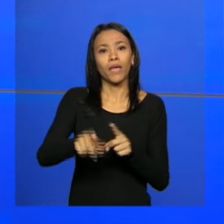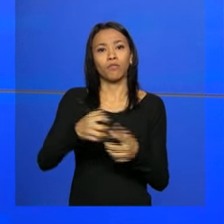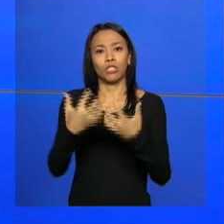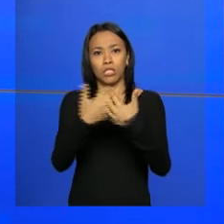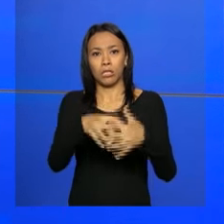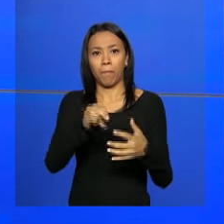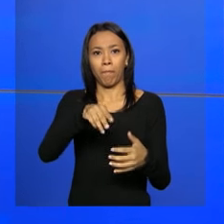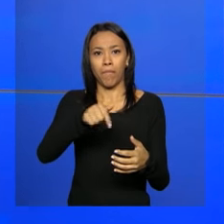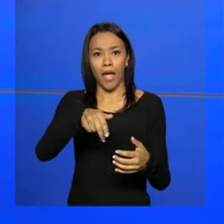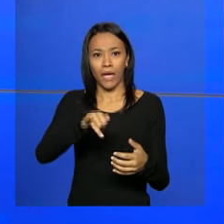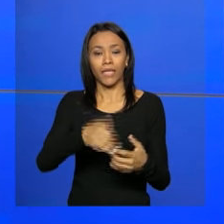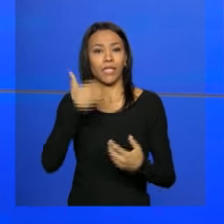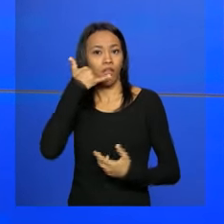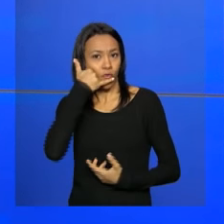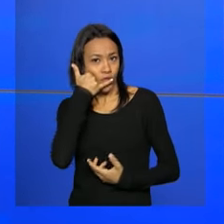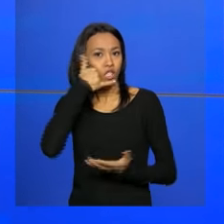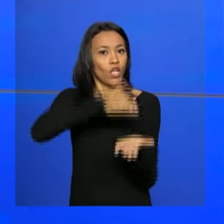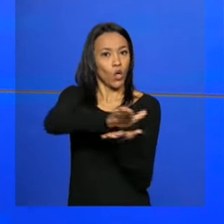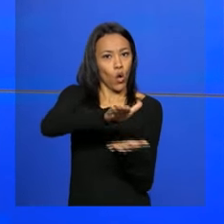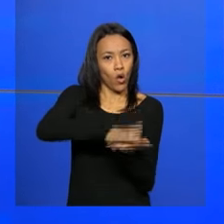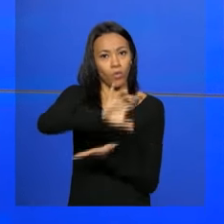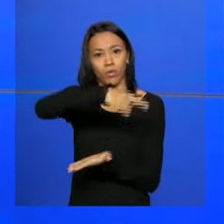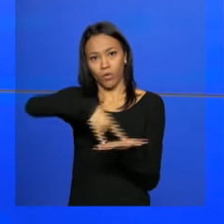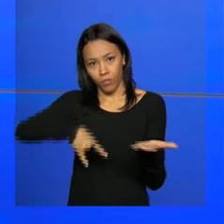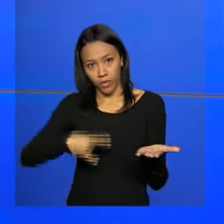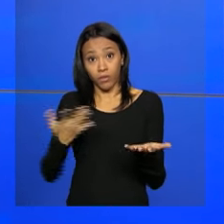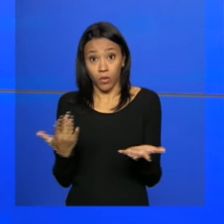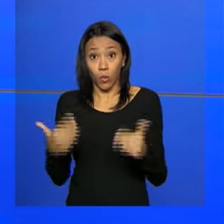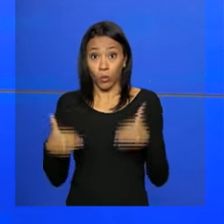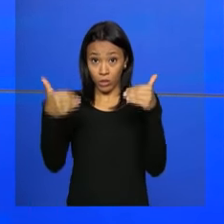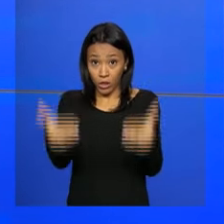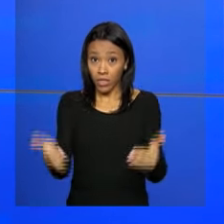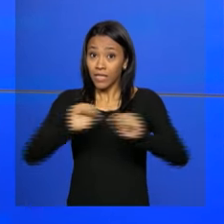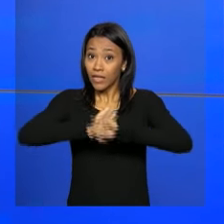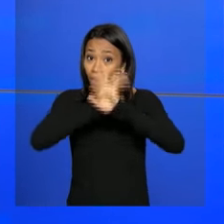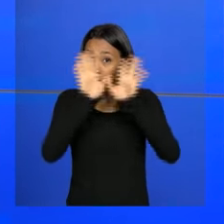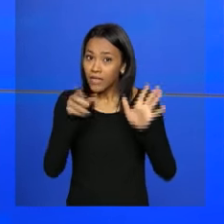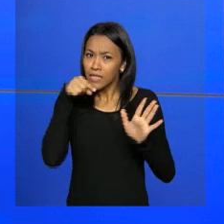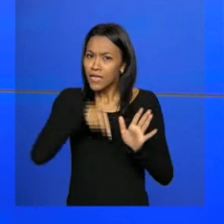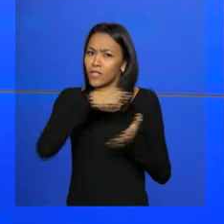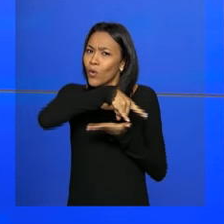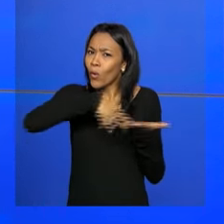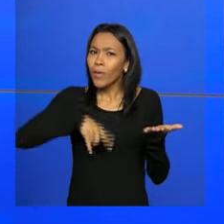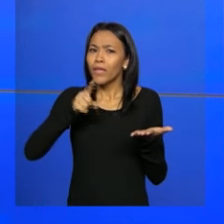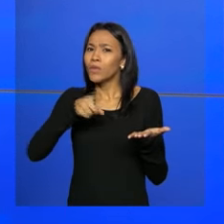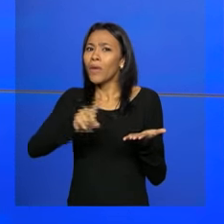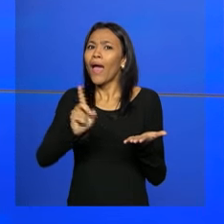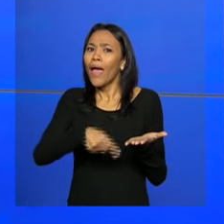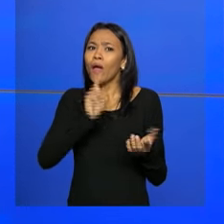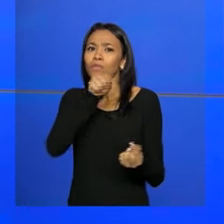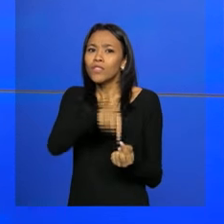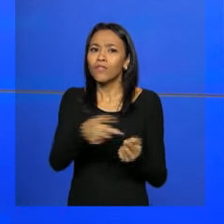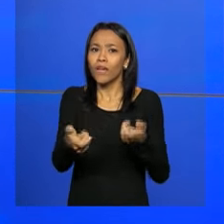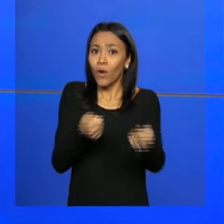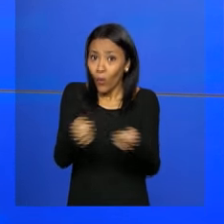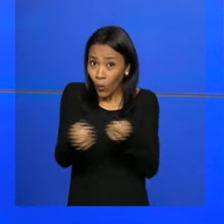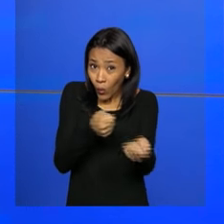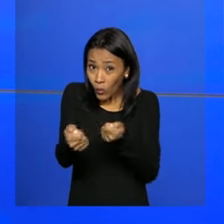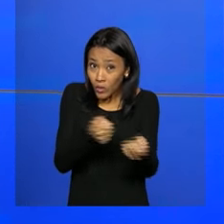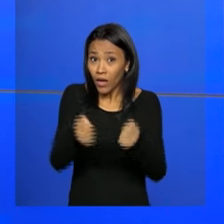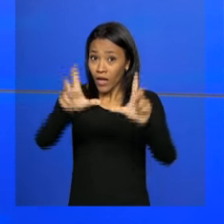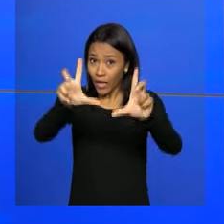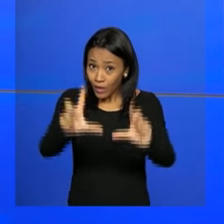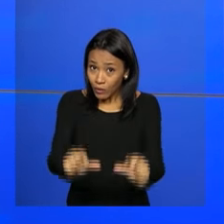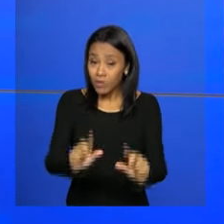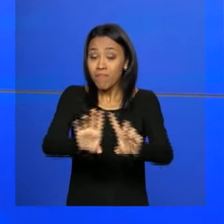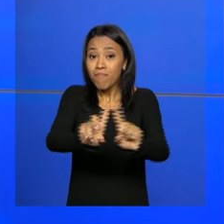equipamentos, telefonia e cópia de documentos. O Ministério esclarece que a portaria não busca apenas controlar e reduzir os gastos, mas